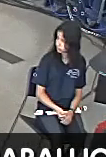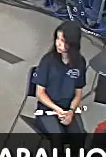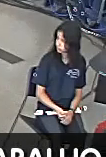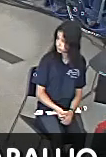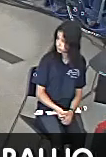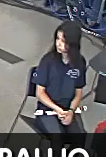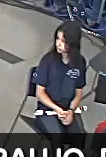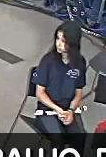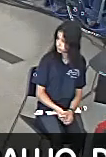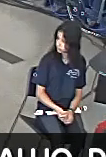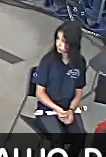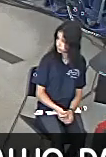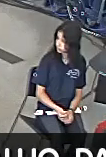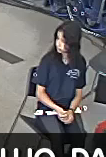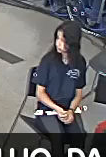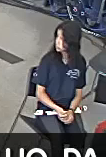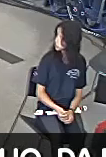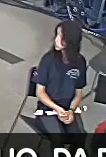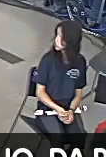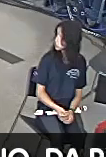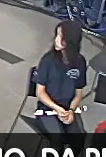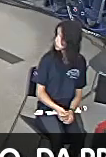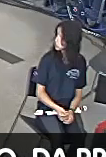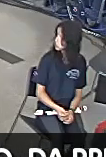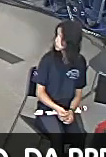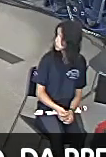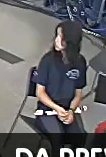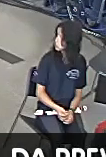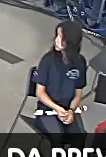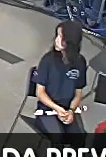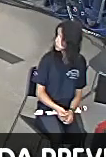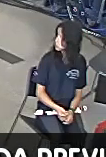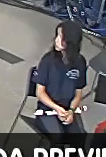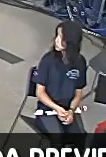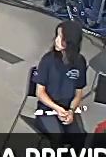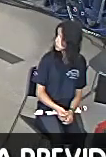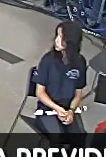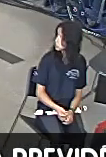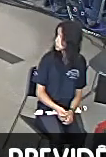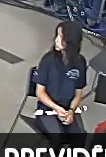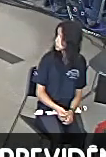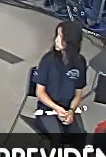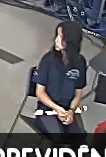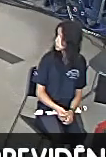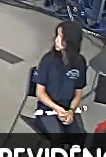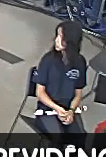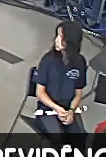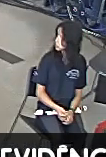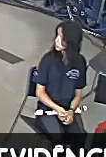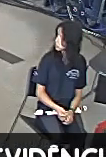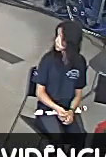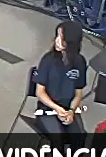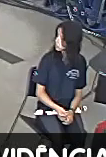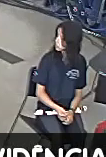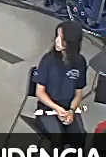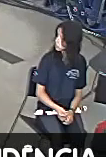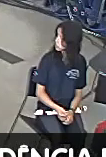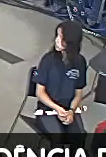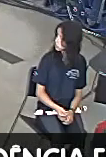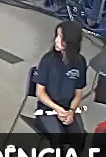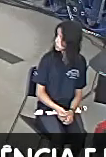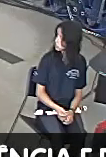a época da passagem das irmãs, lhes são muito gratas e reconhecem, como eu, a